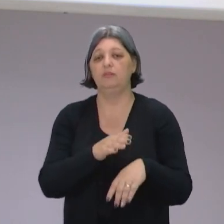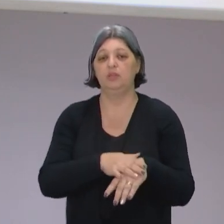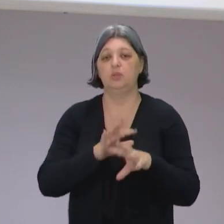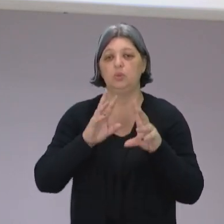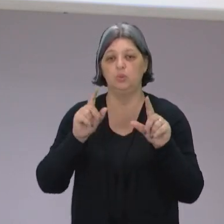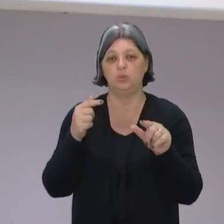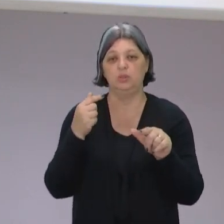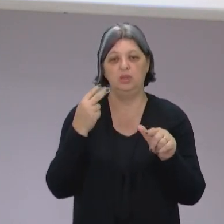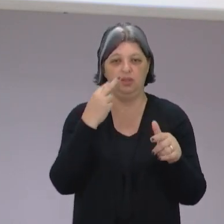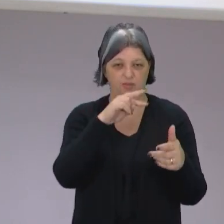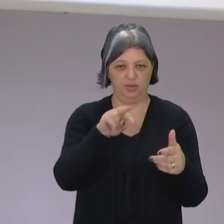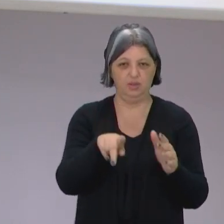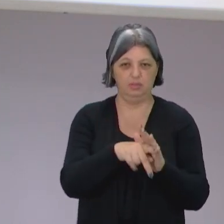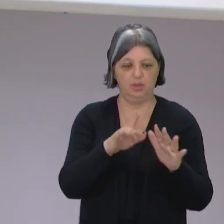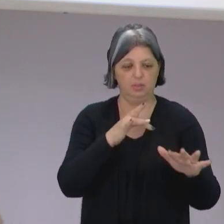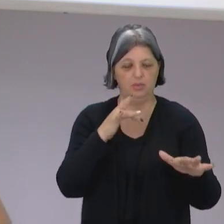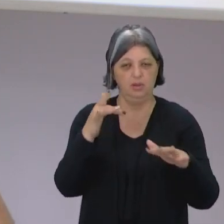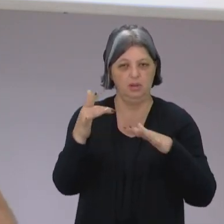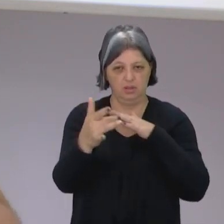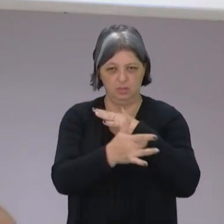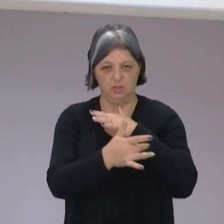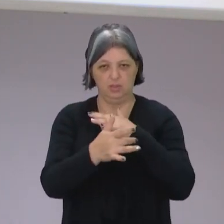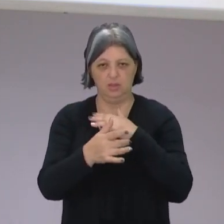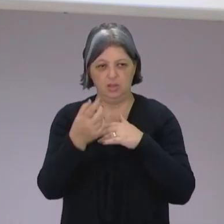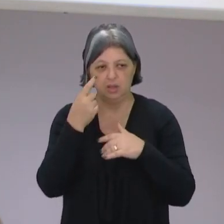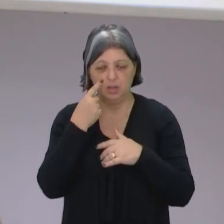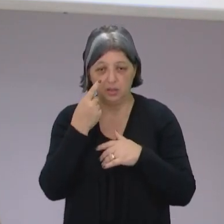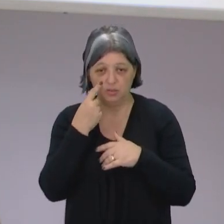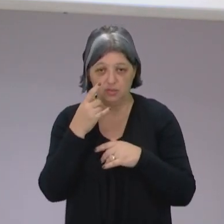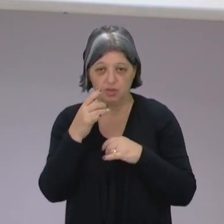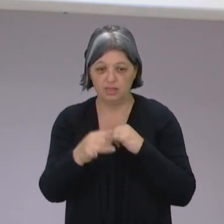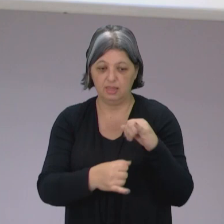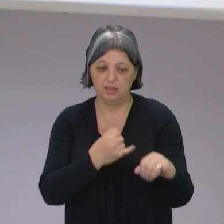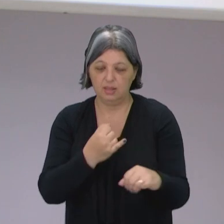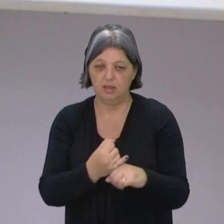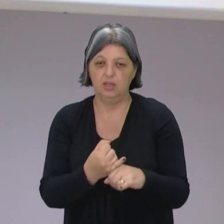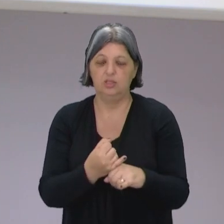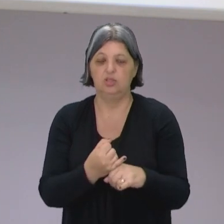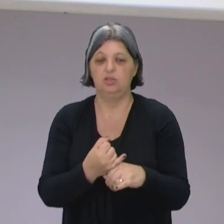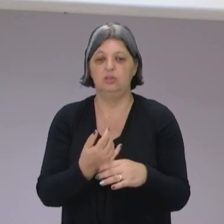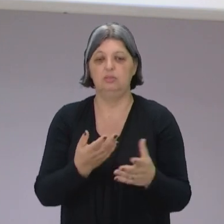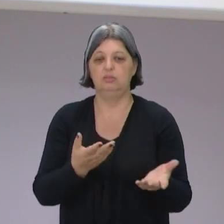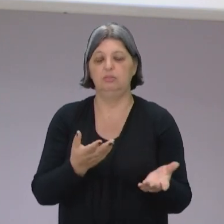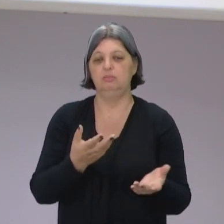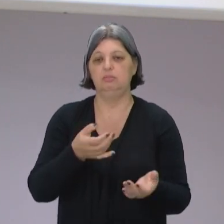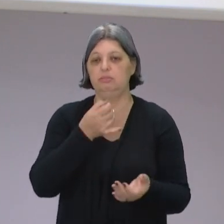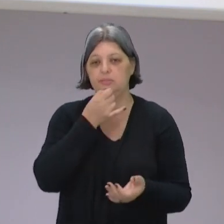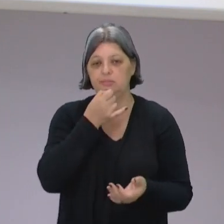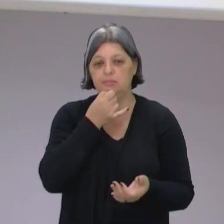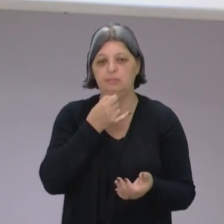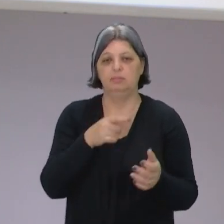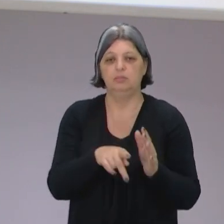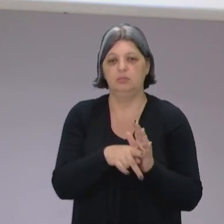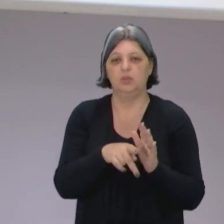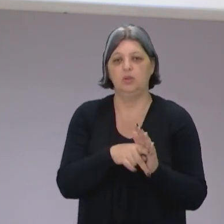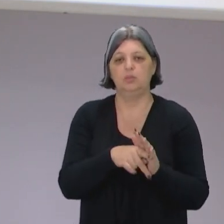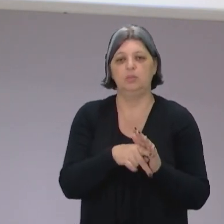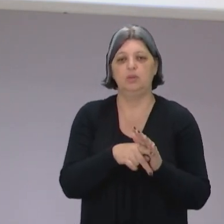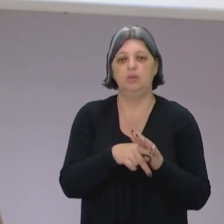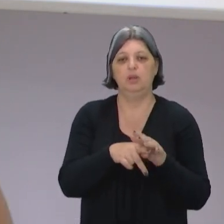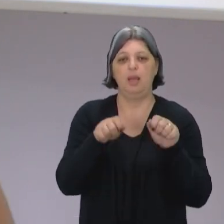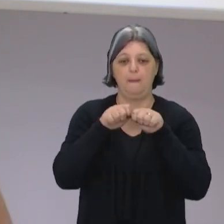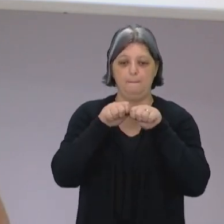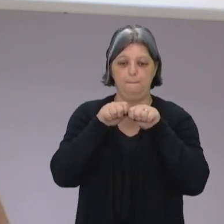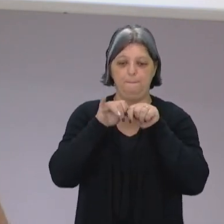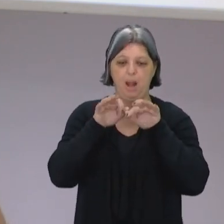que é o jornalista internauta, vê na internet. Então, aquela coisa gerou uma grande repercussão,